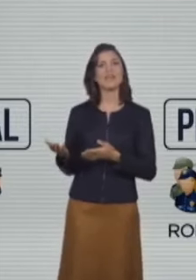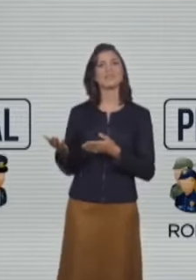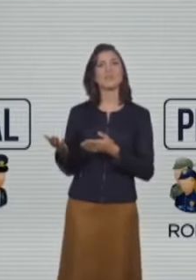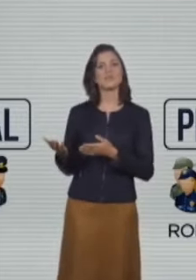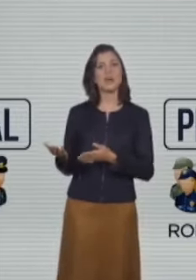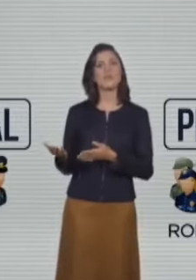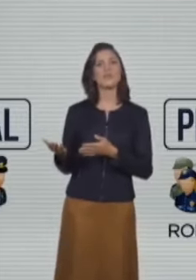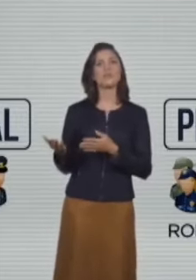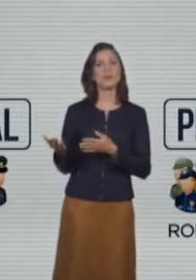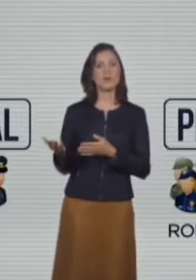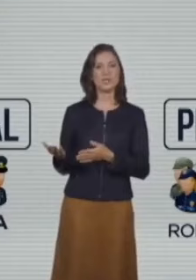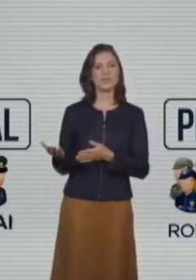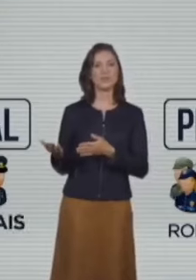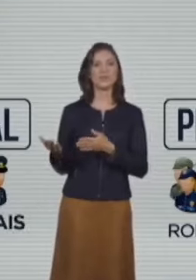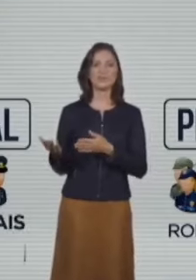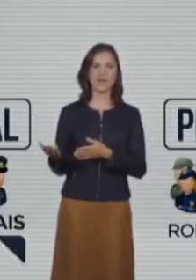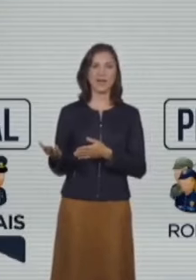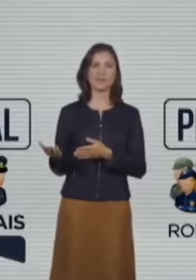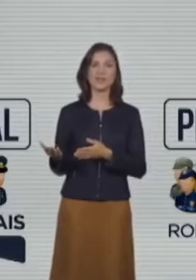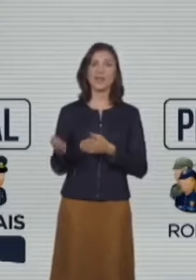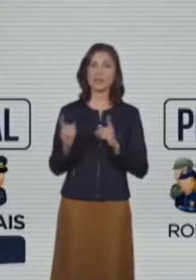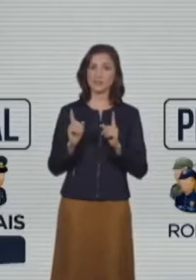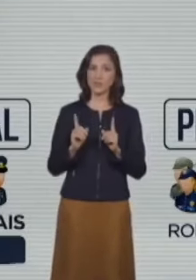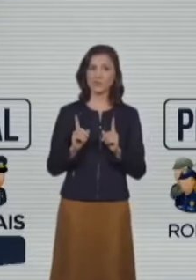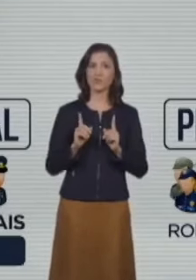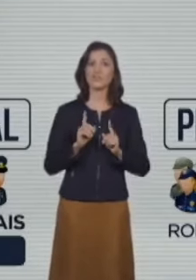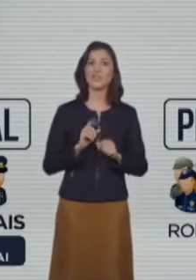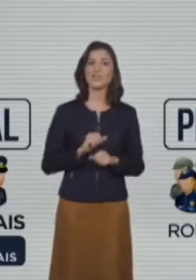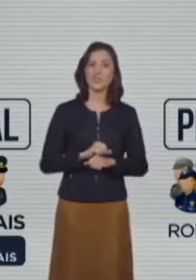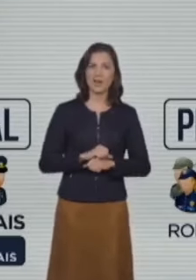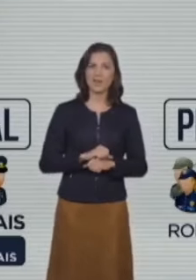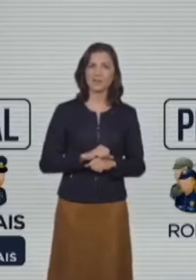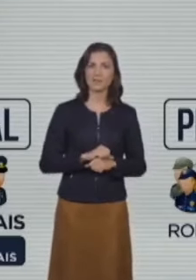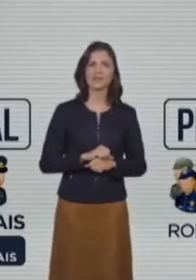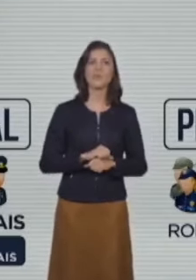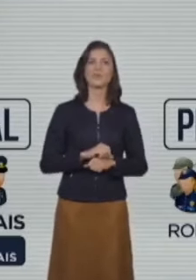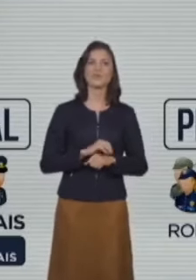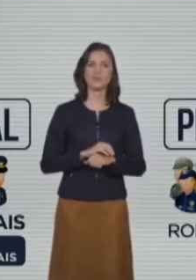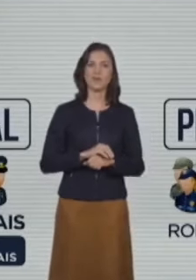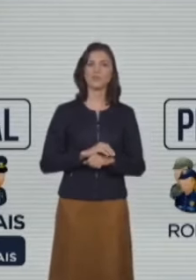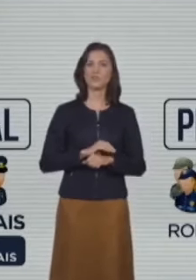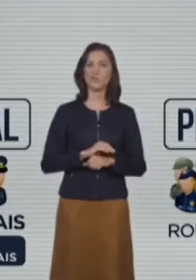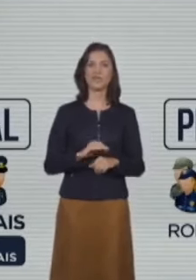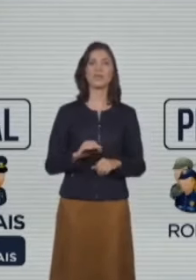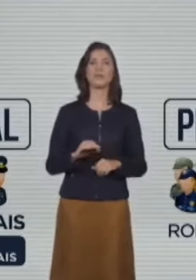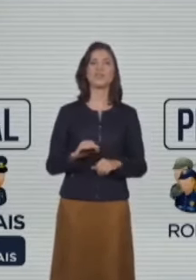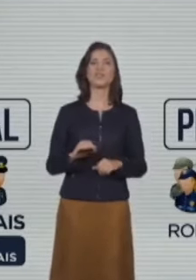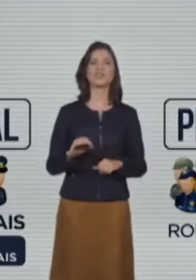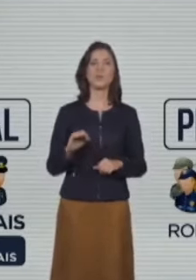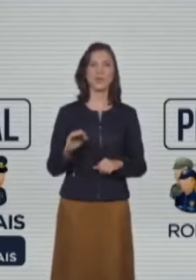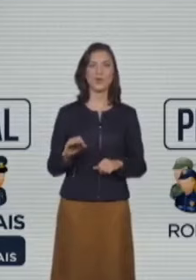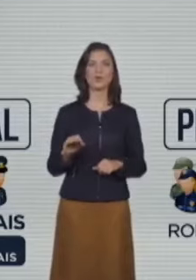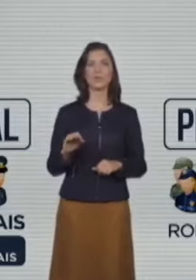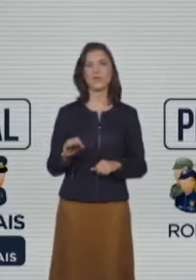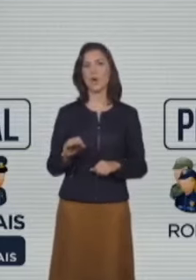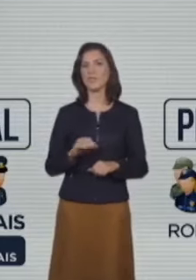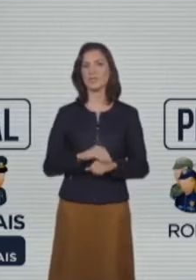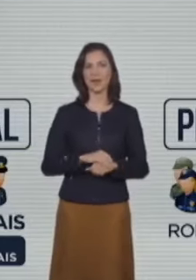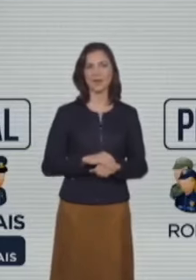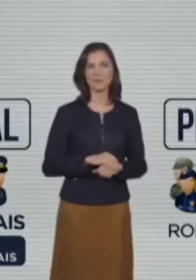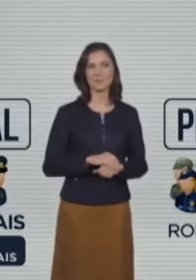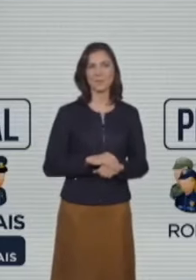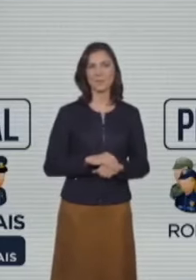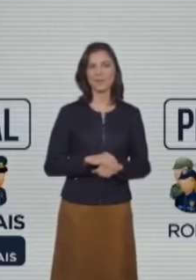é responsável pelo julgamento de oficiais, exceto os oficiais generais, que são processados diretamente no Superior Tribunal